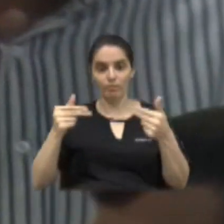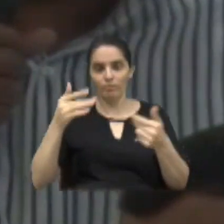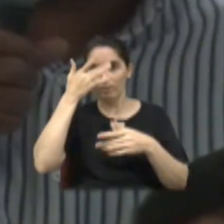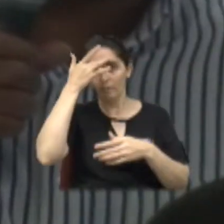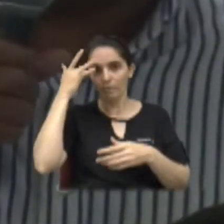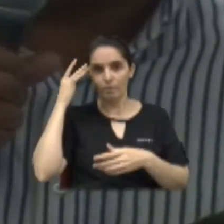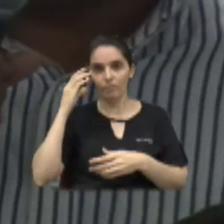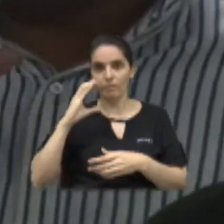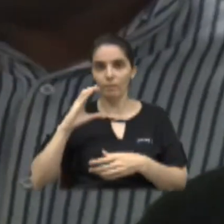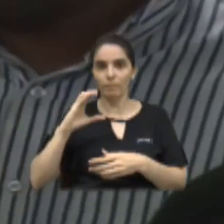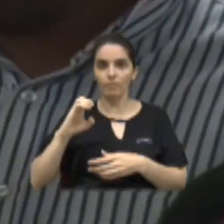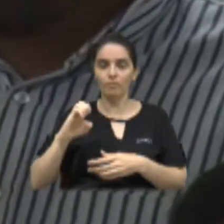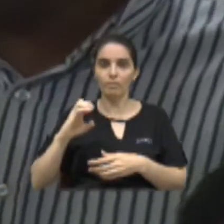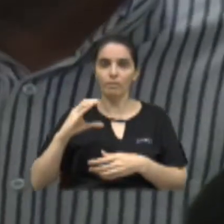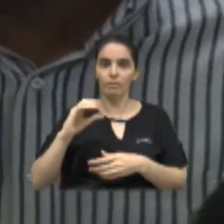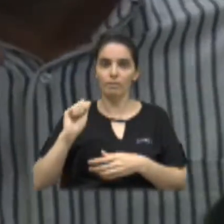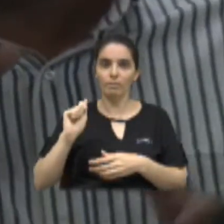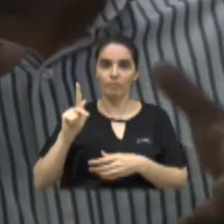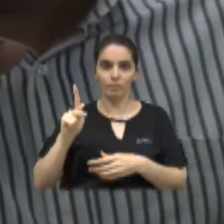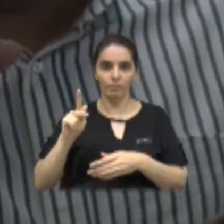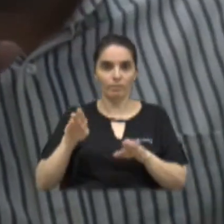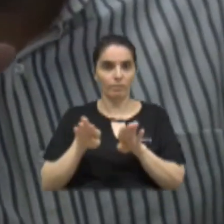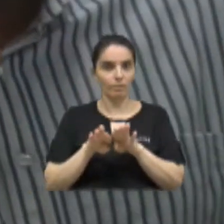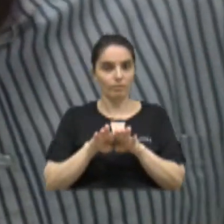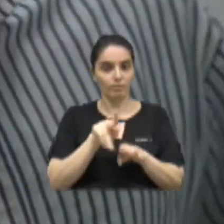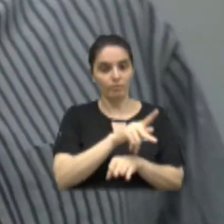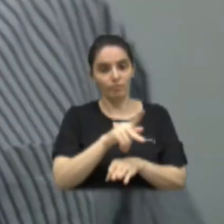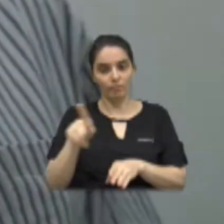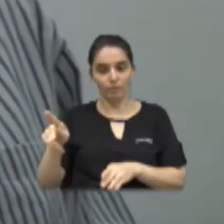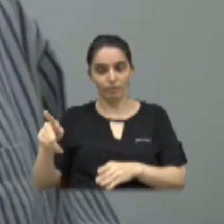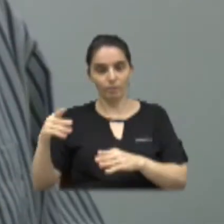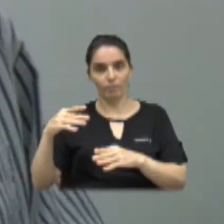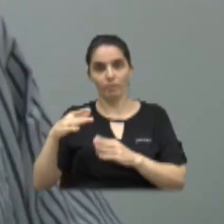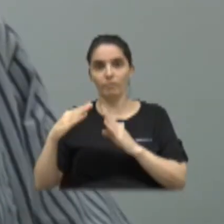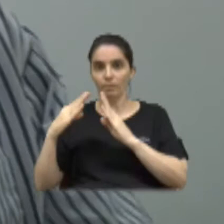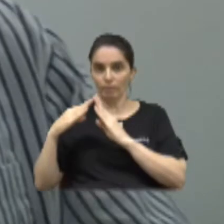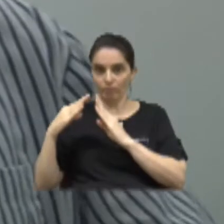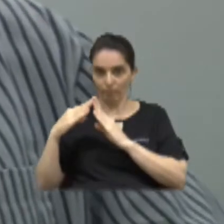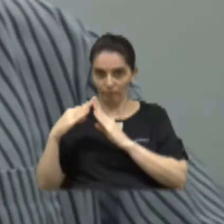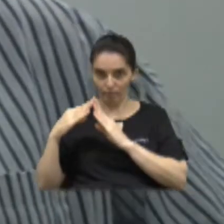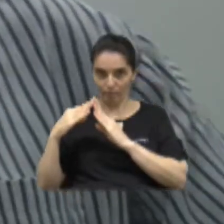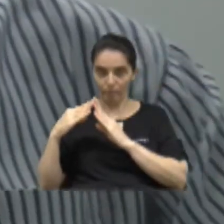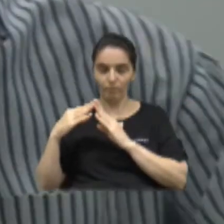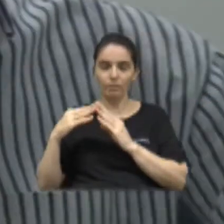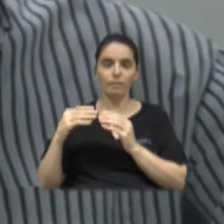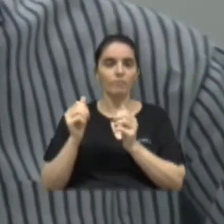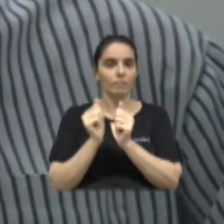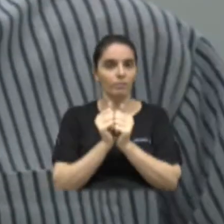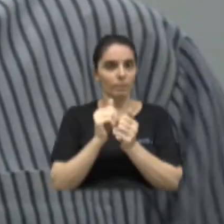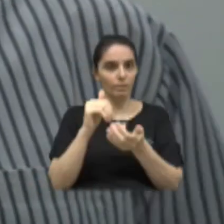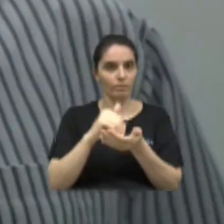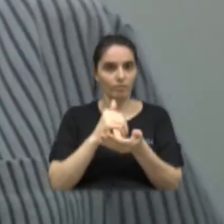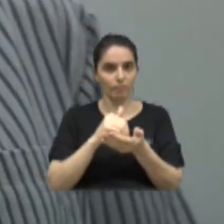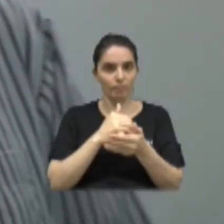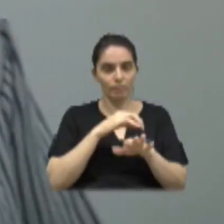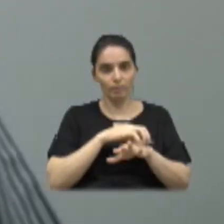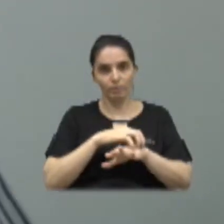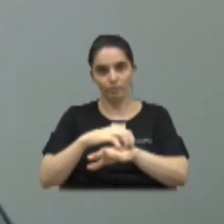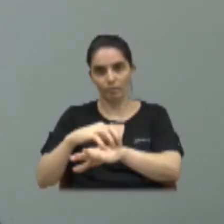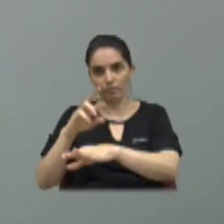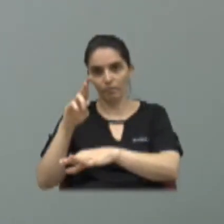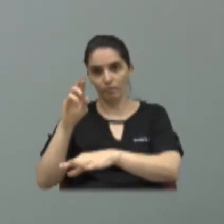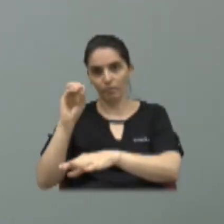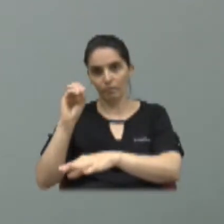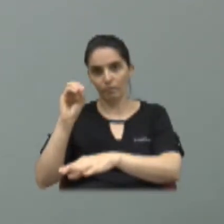o presidente da Associação de Moradores, que foram recebidos justamente pelo secretário de Mobilidade Urbana, Rodrigo